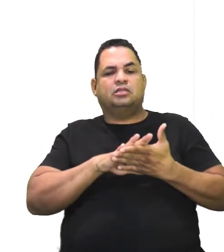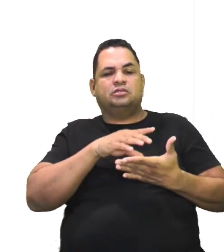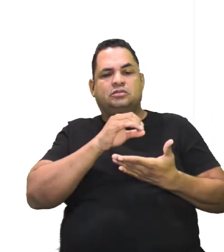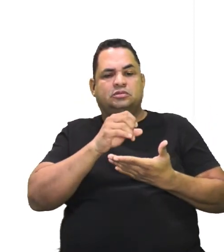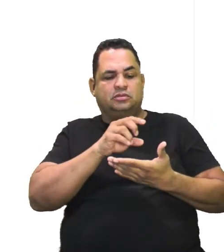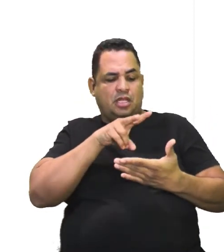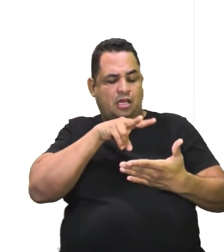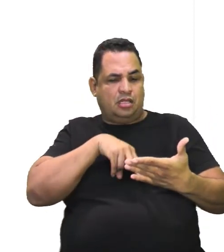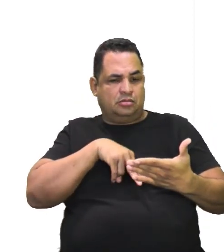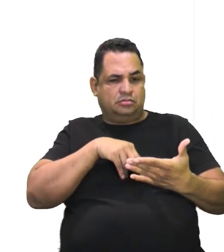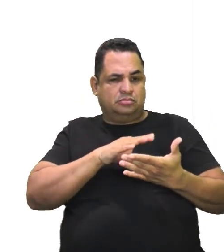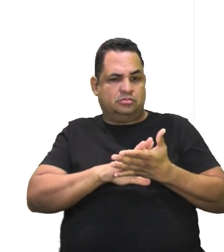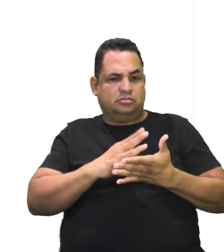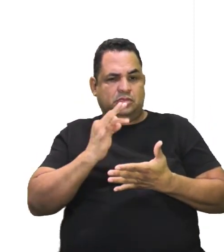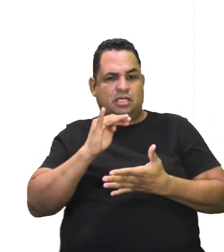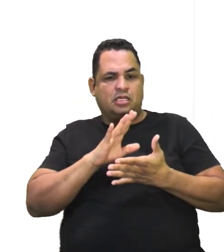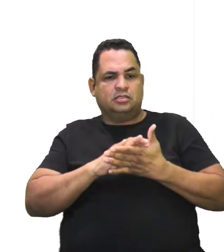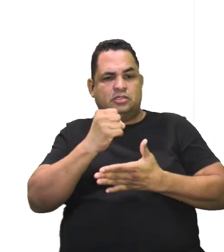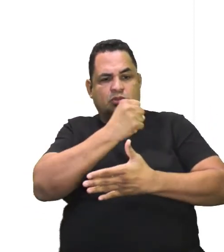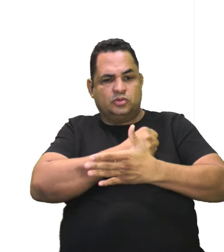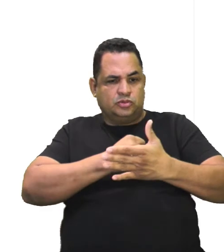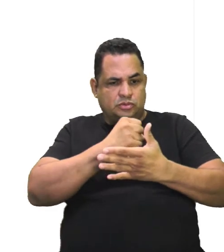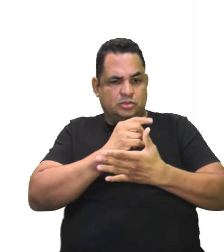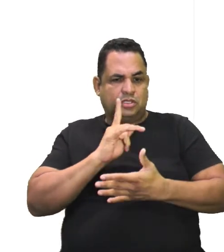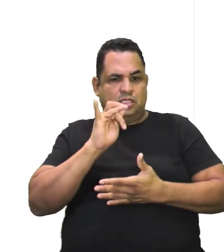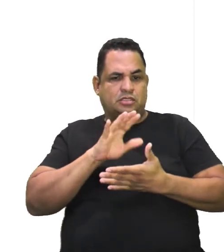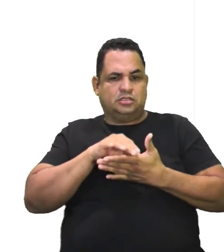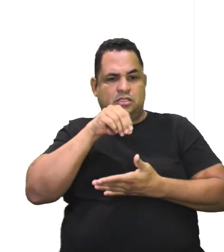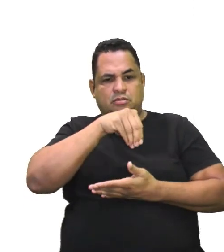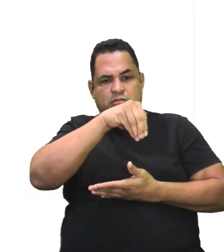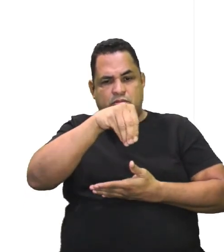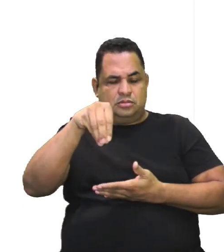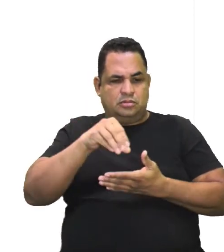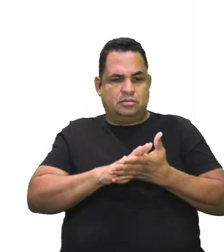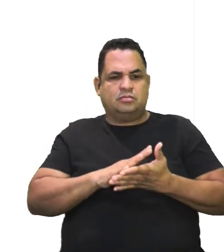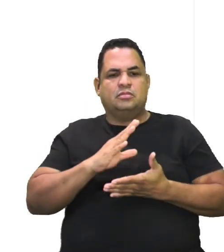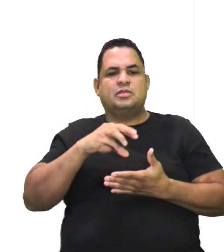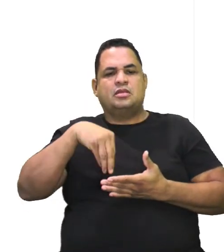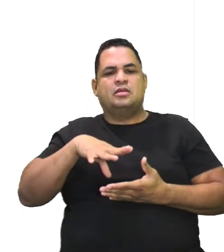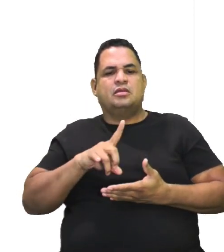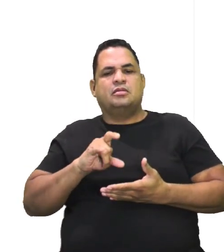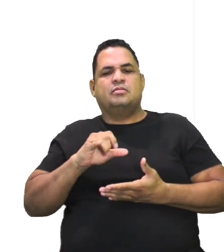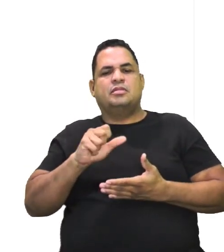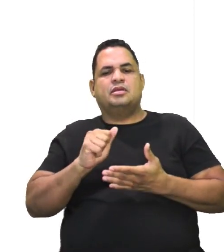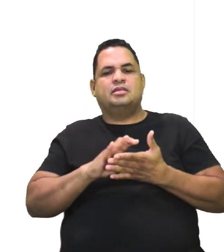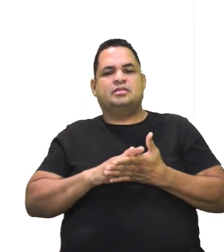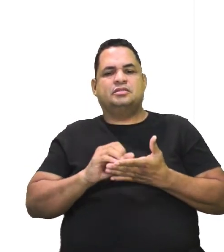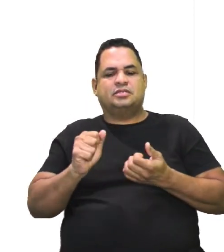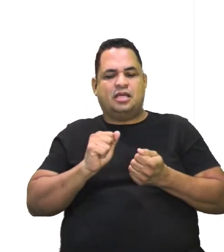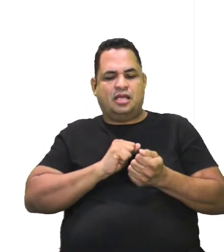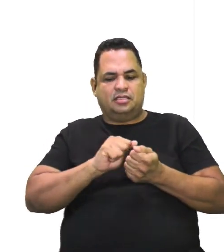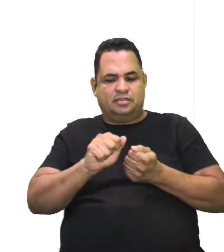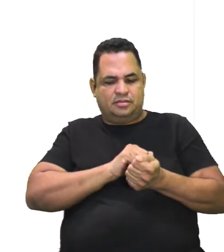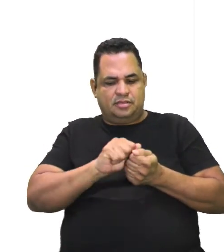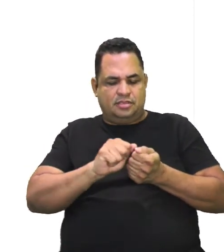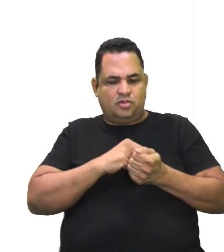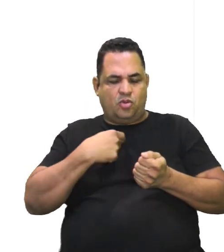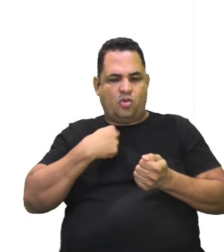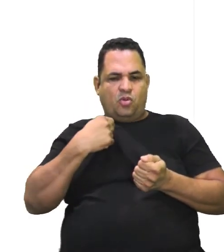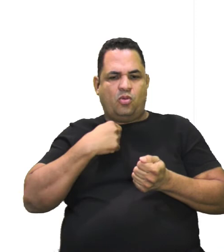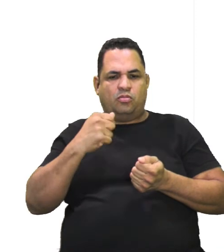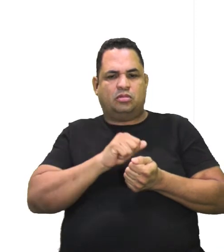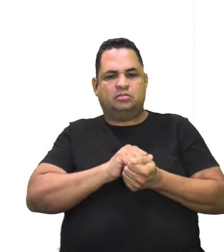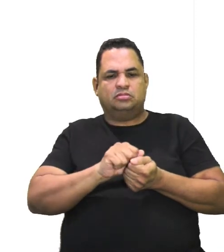está cozinhando. Kátia está jogando xadrez. E Maria está lavando roupa. Tudo isso num quarto, Cozinha. Que quarto é